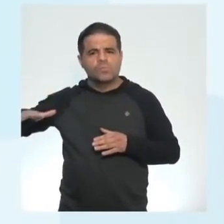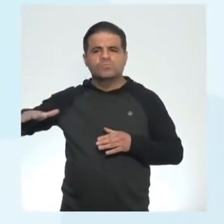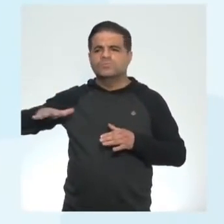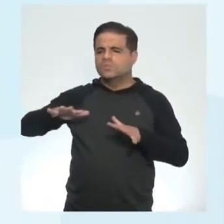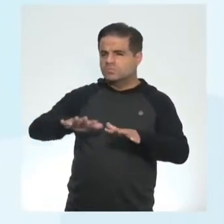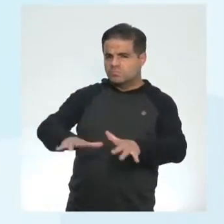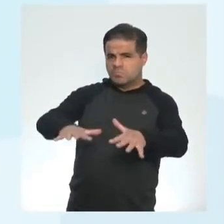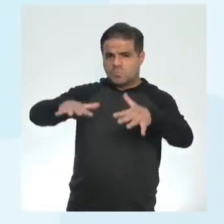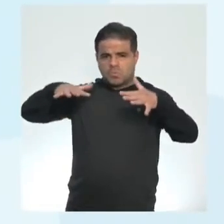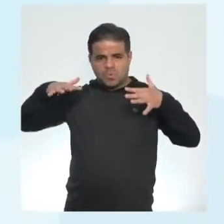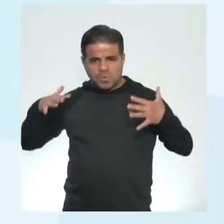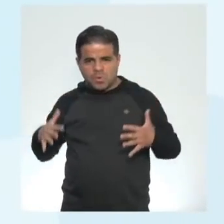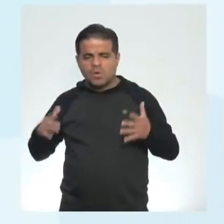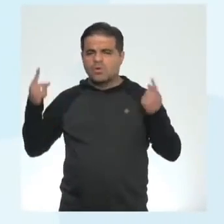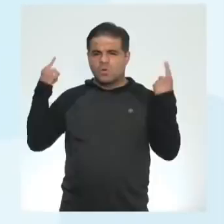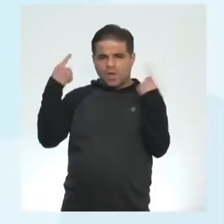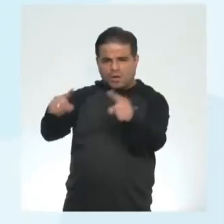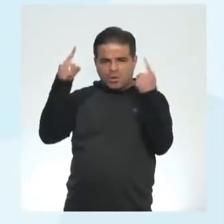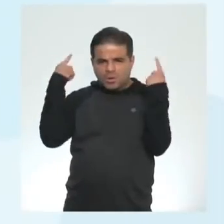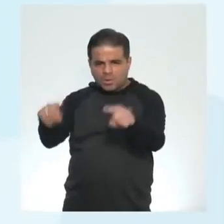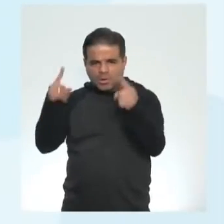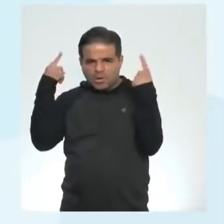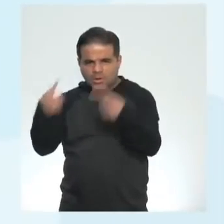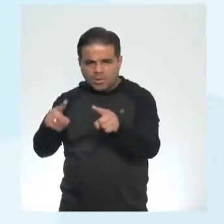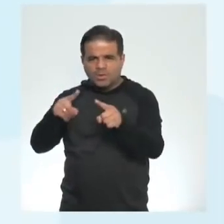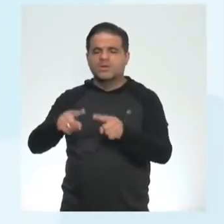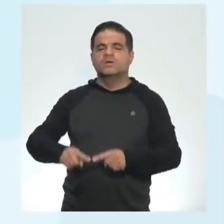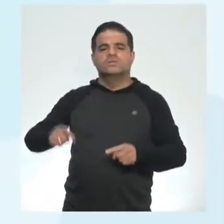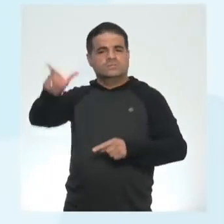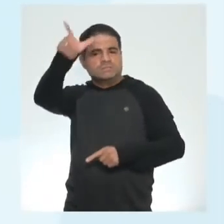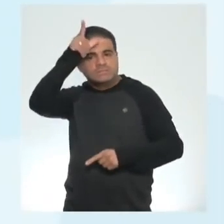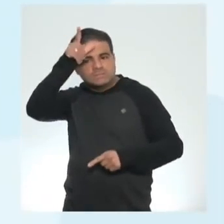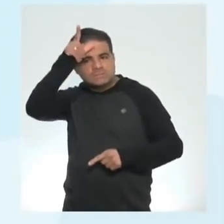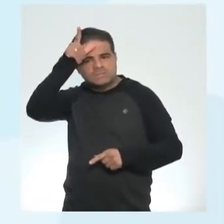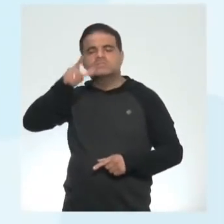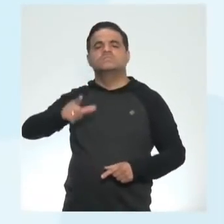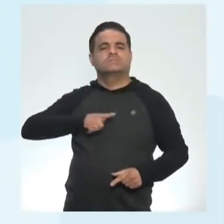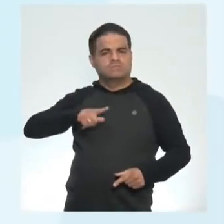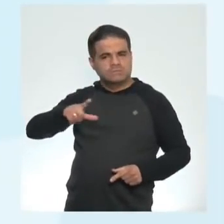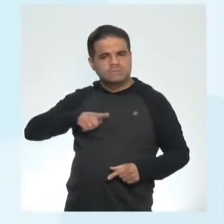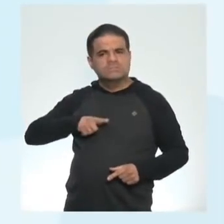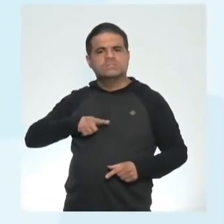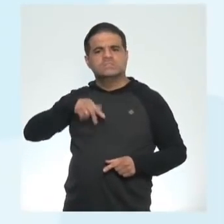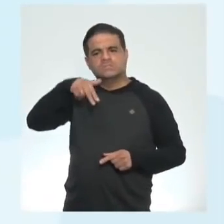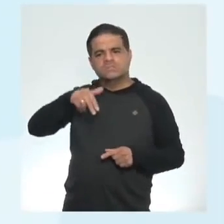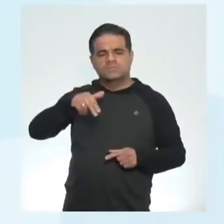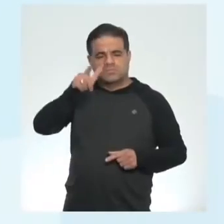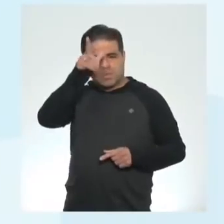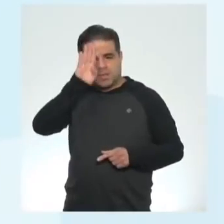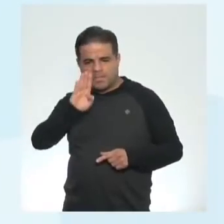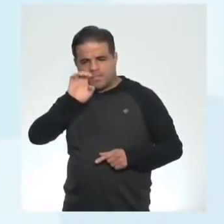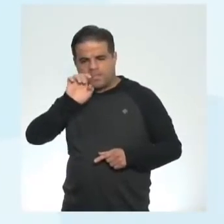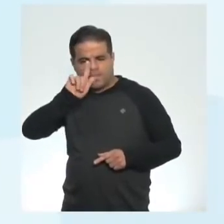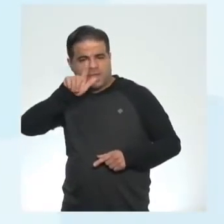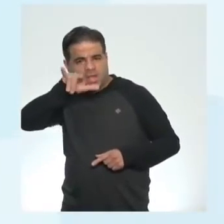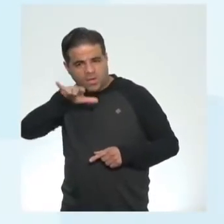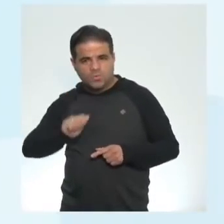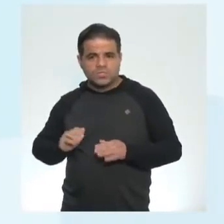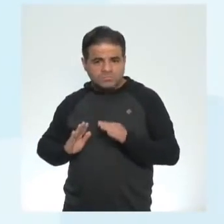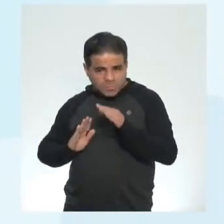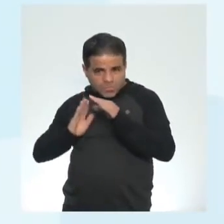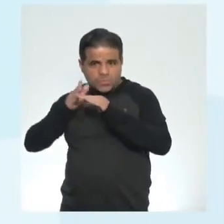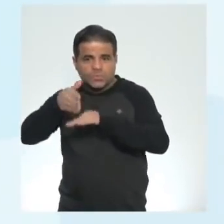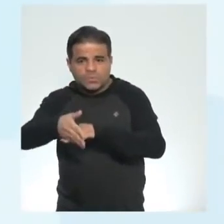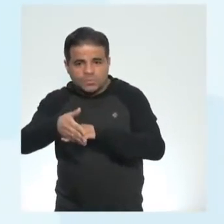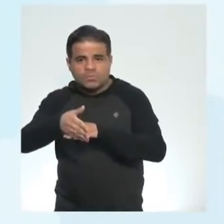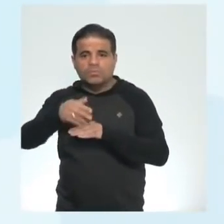de ataques alemães pela neutra Bélgica, atravessando